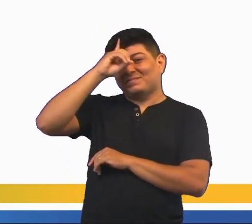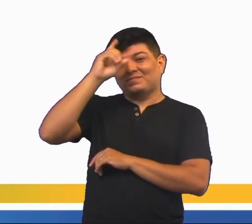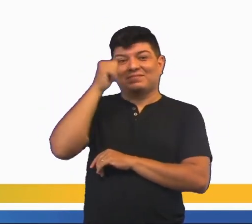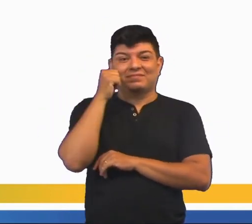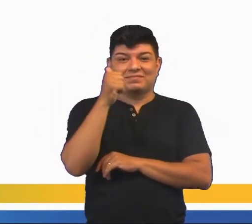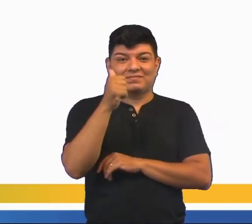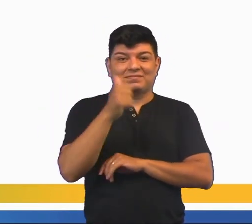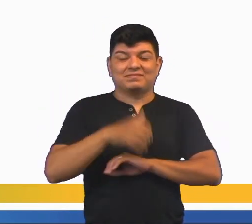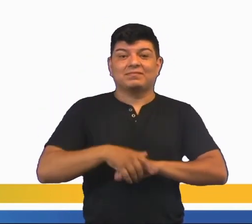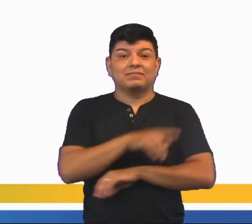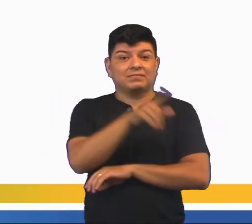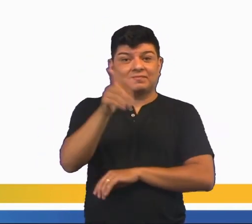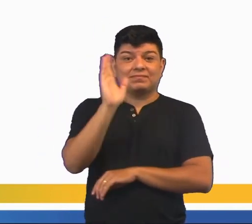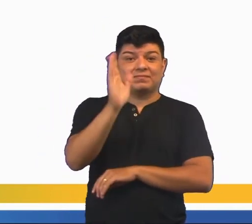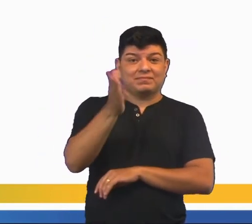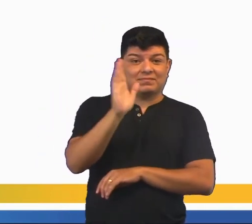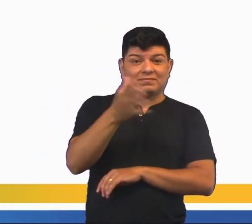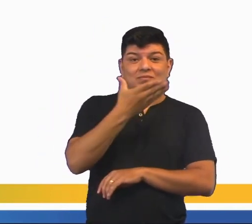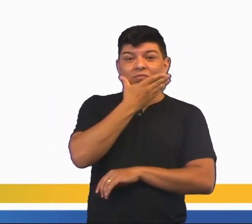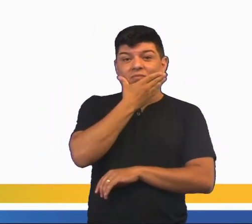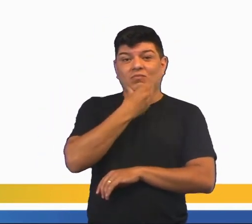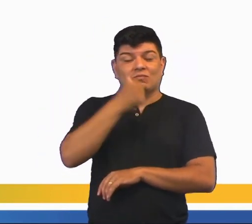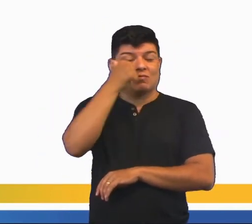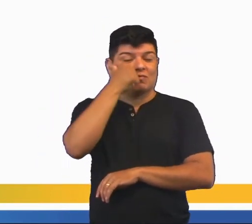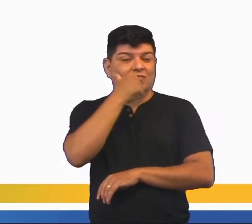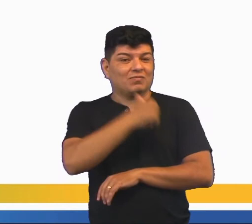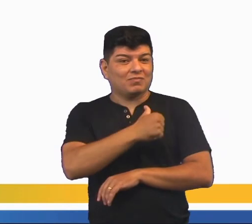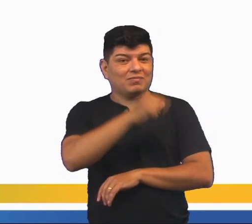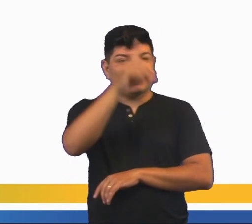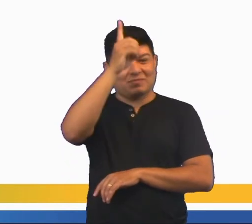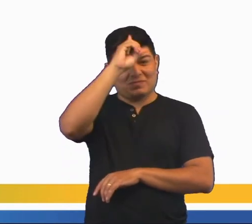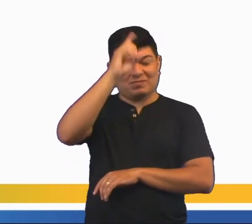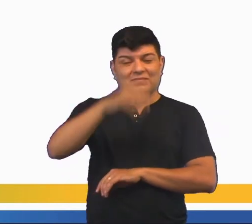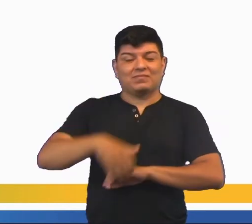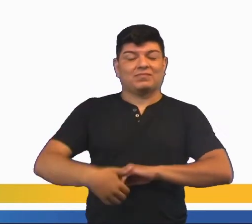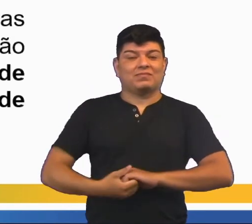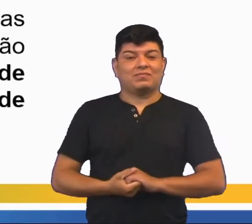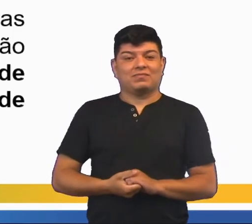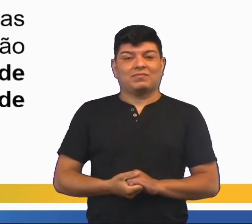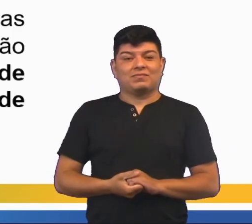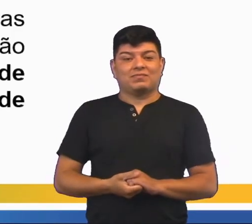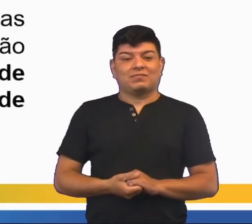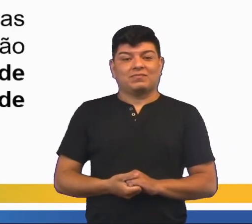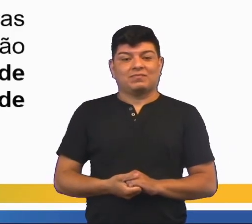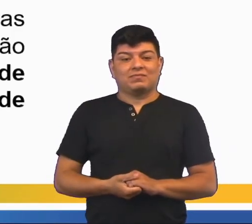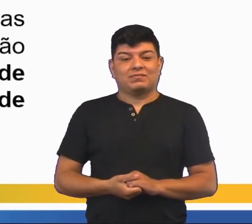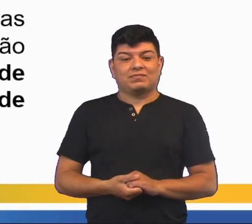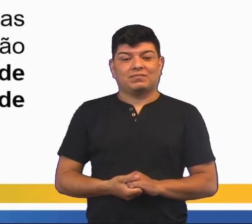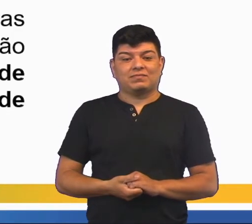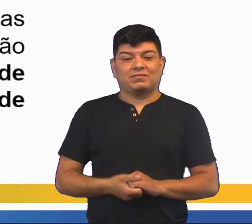Aqui nós podemos dizer que você já é um homem ou uma mulher.